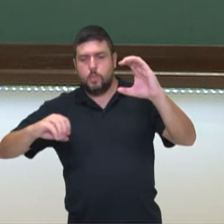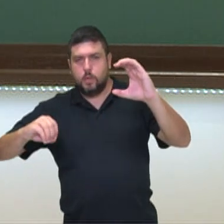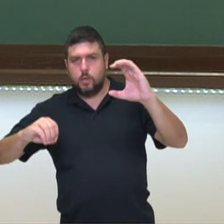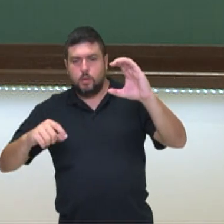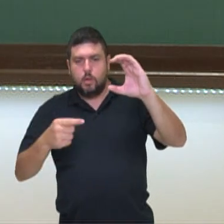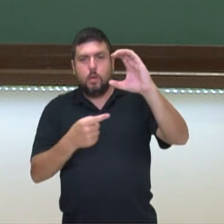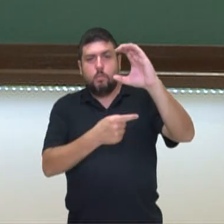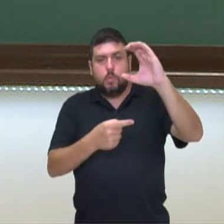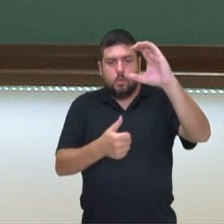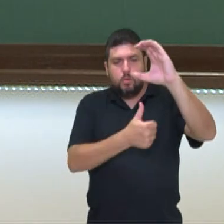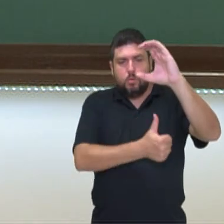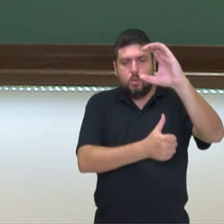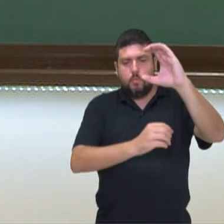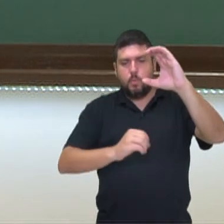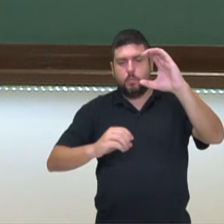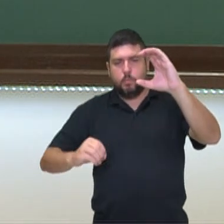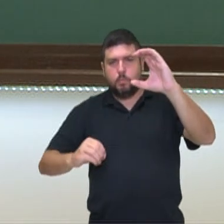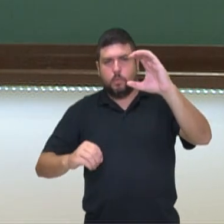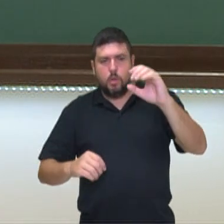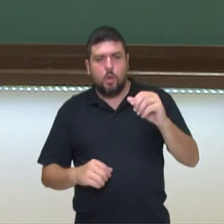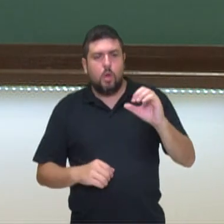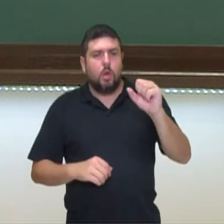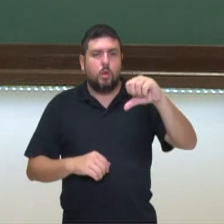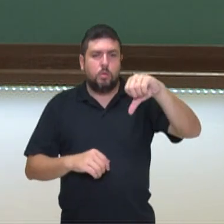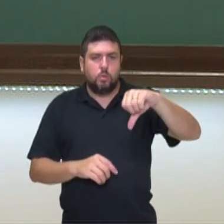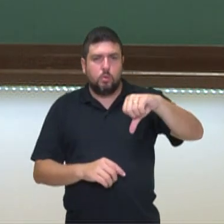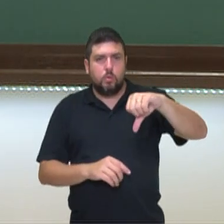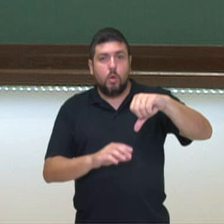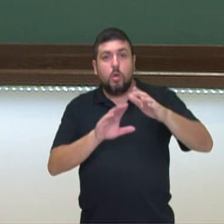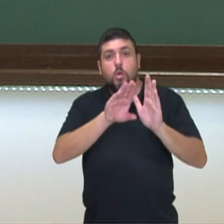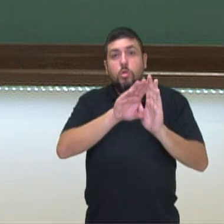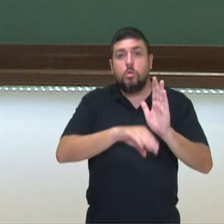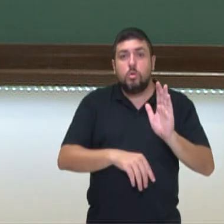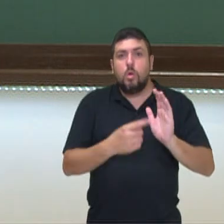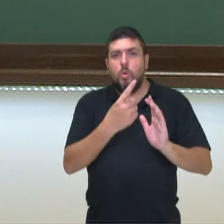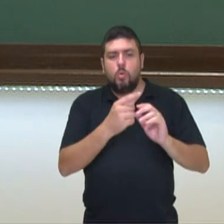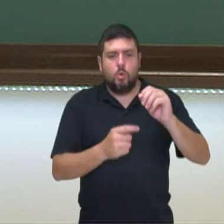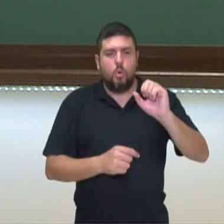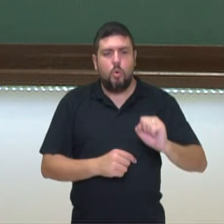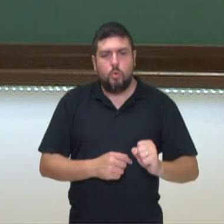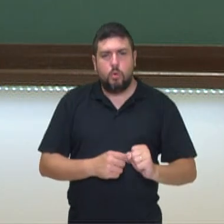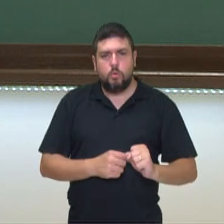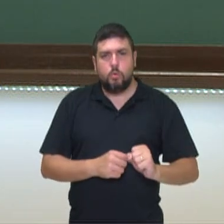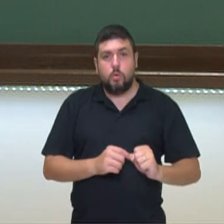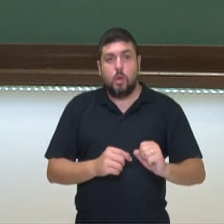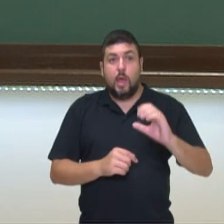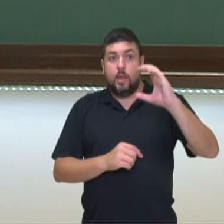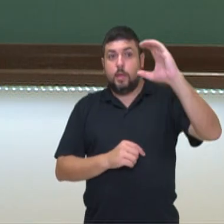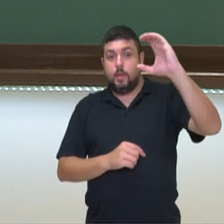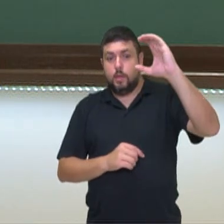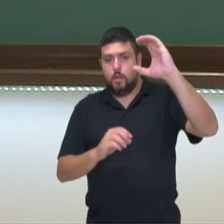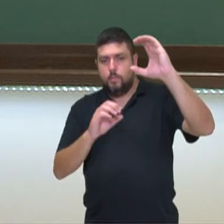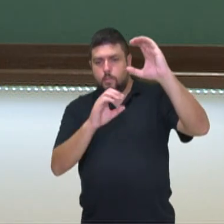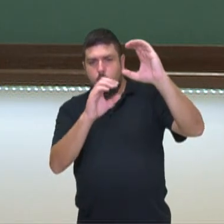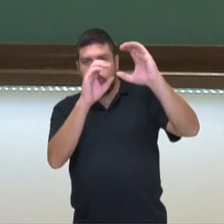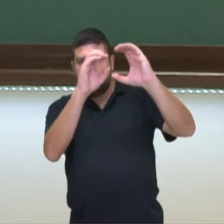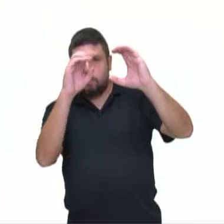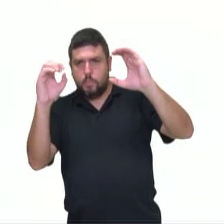9, tiro 1, eu vou ficar com 8. Mas como são 8 centenas, então são 800.